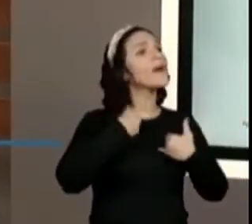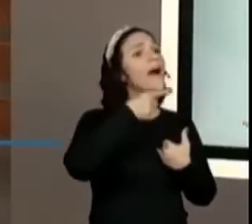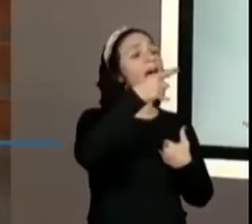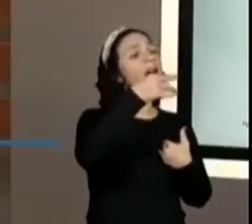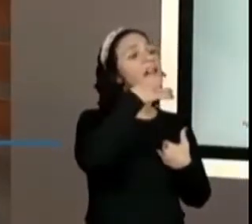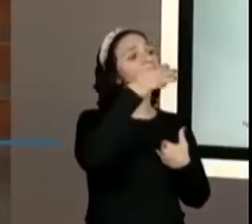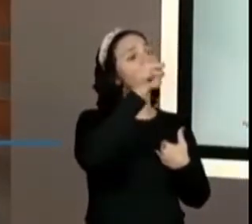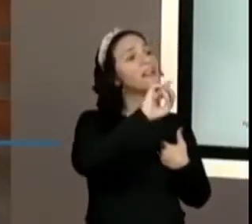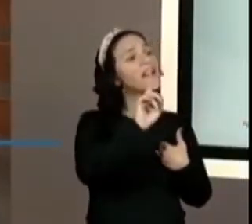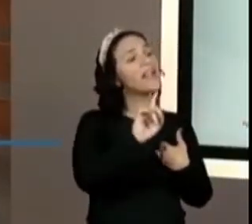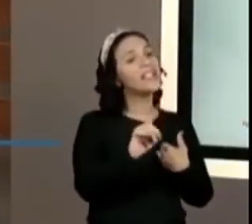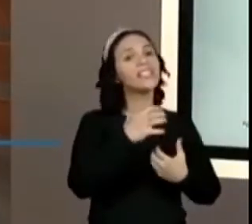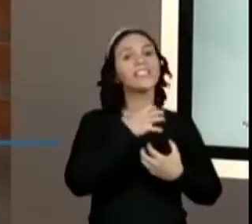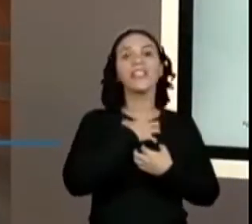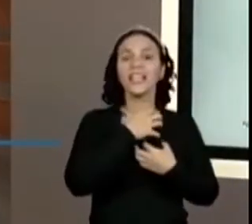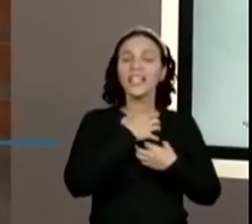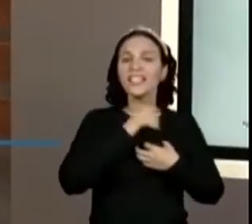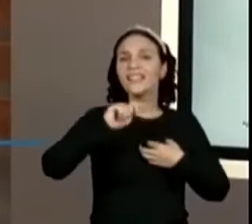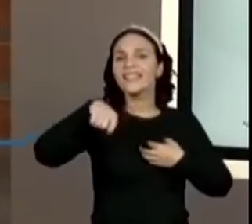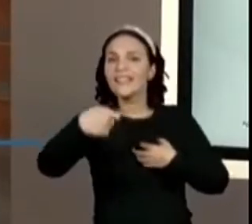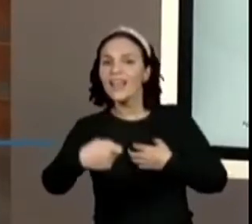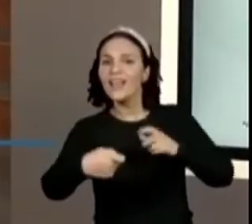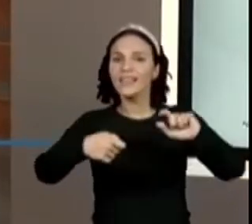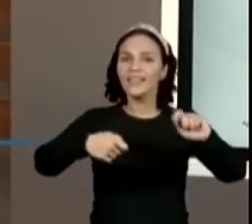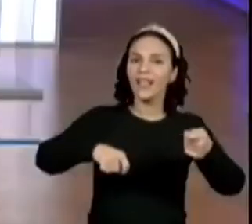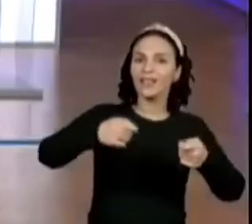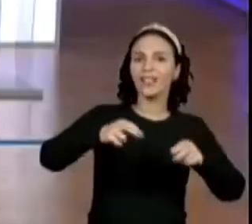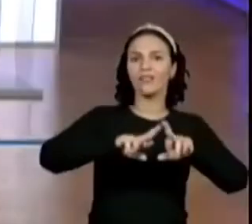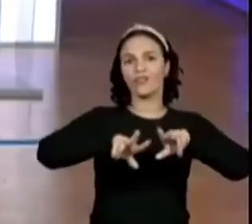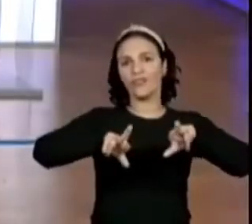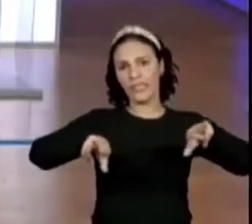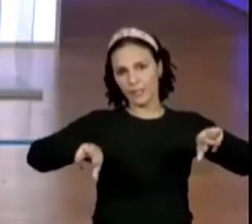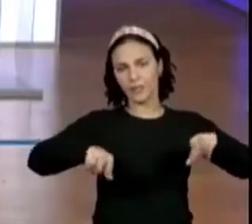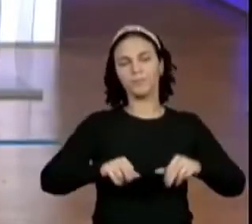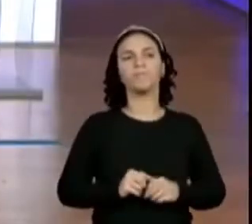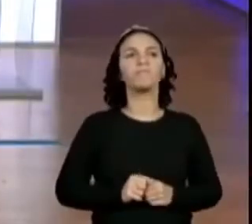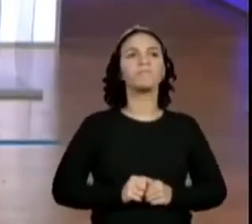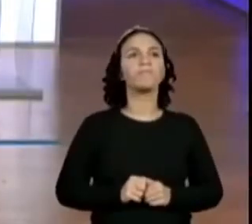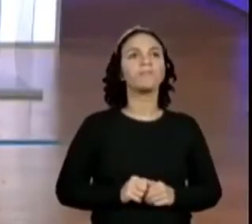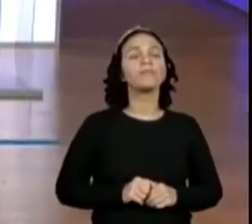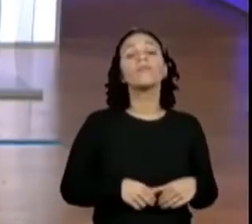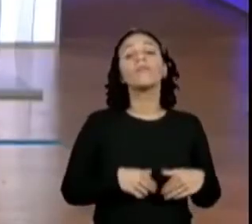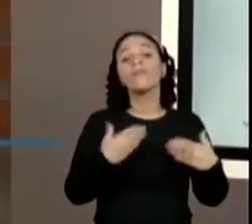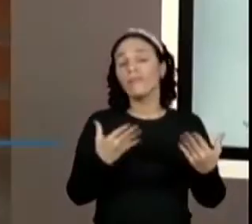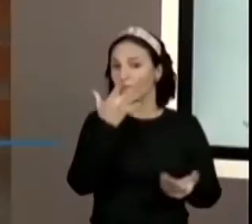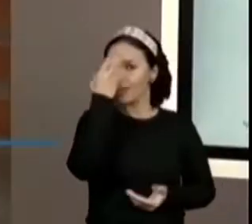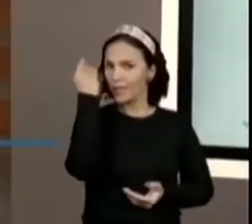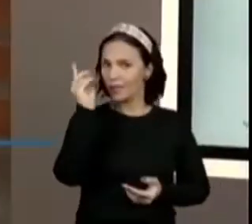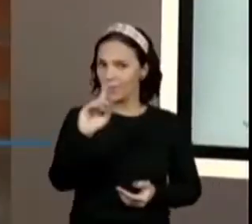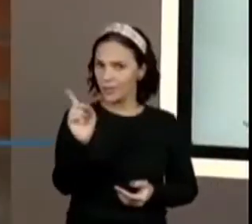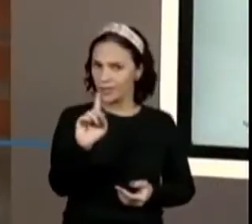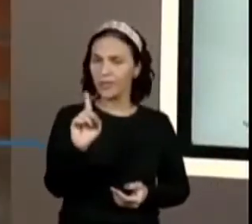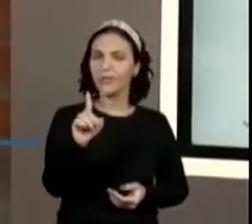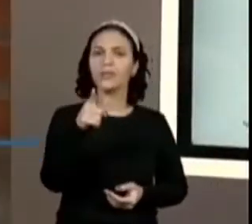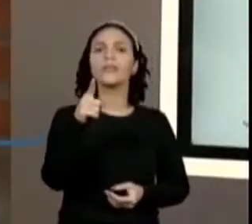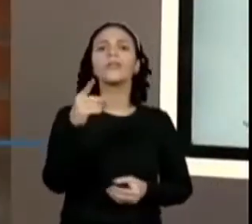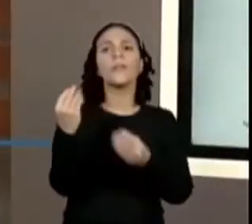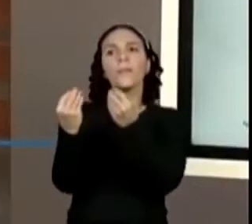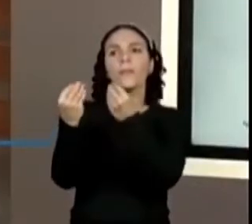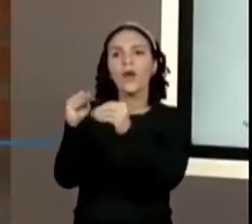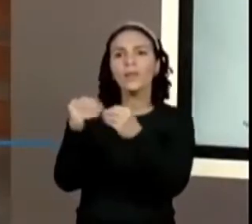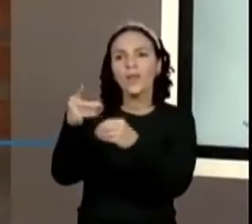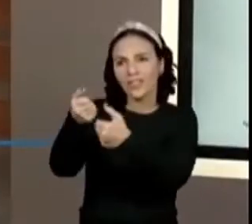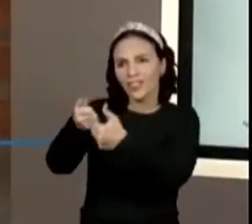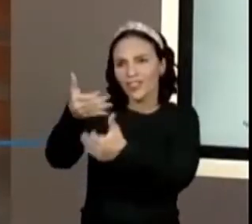tenha visto parecido. Vamos descobrir, né? E não esqueçam, pessoal, continua deixando para a gente algumas